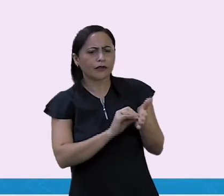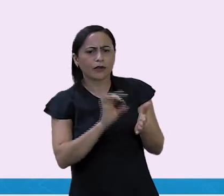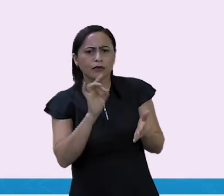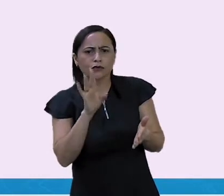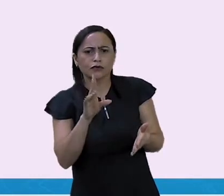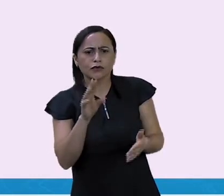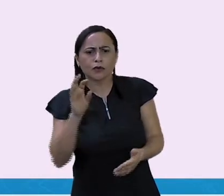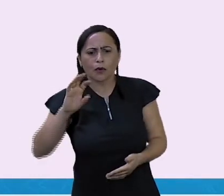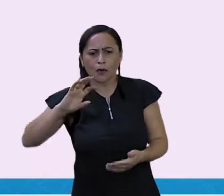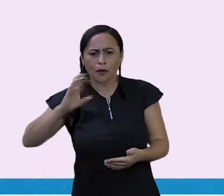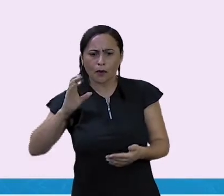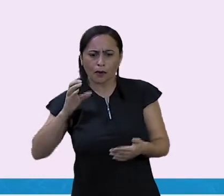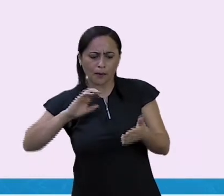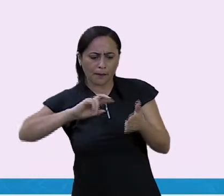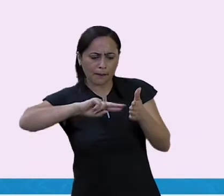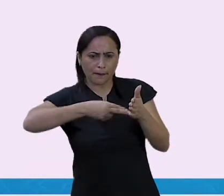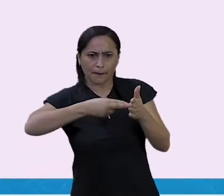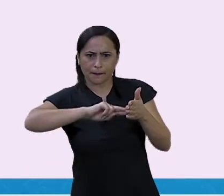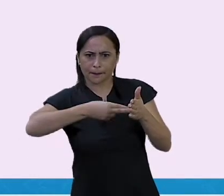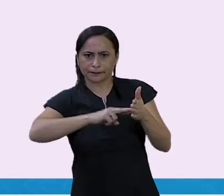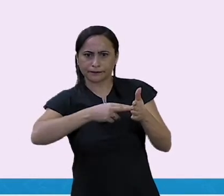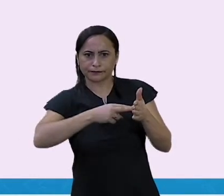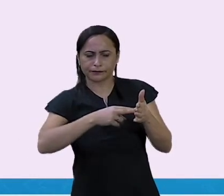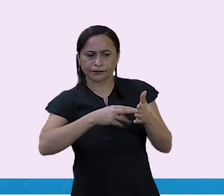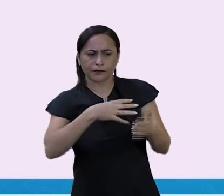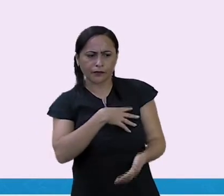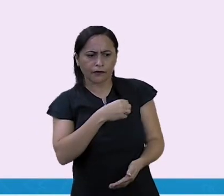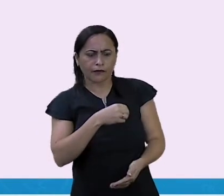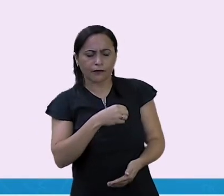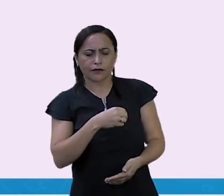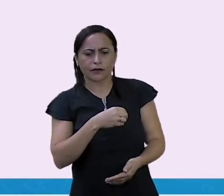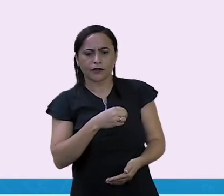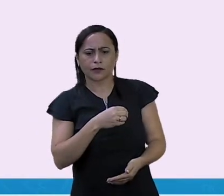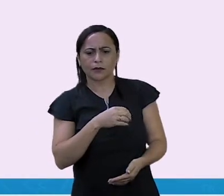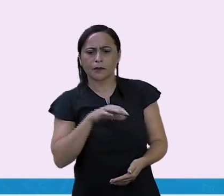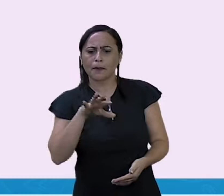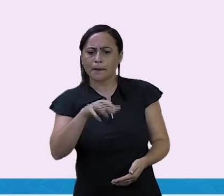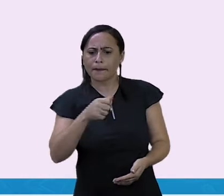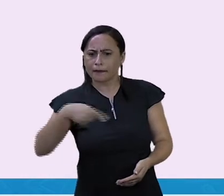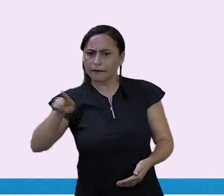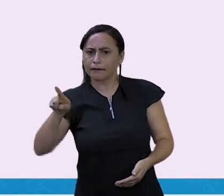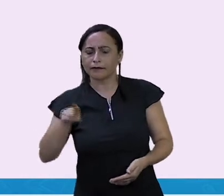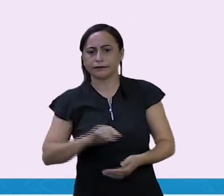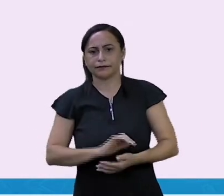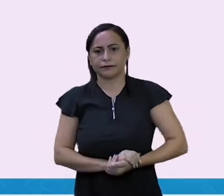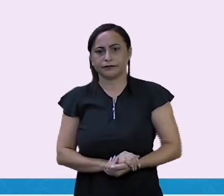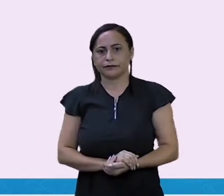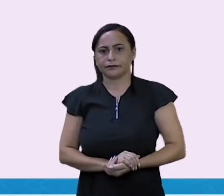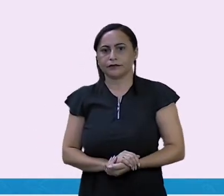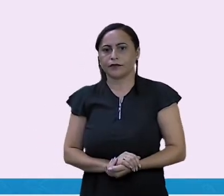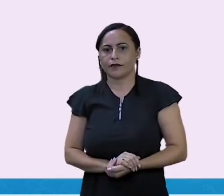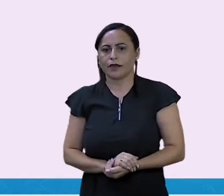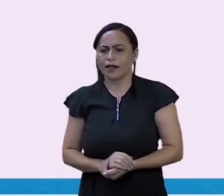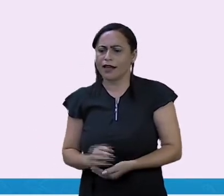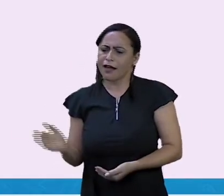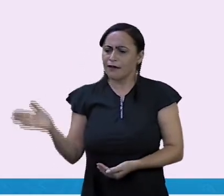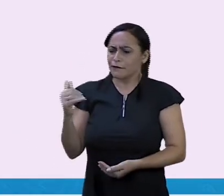esse parafuso. Filho, vai buscar a porca.